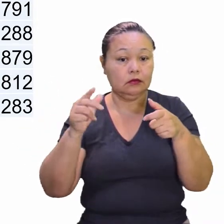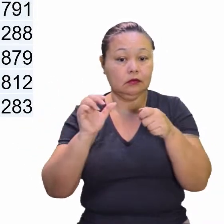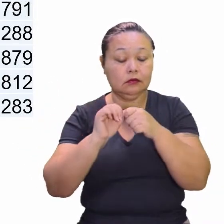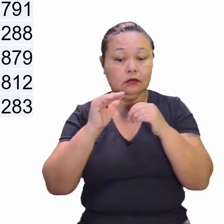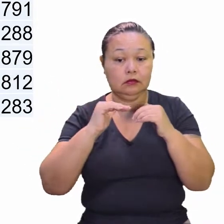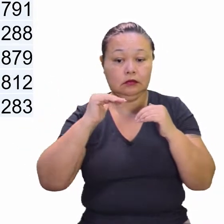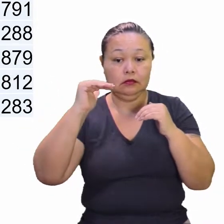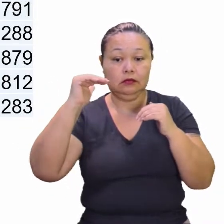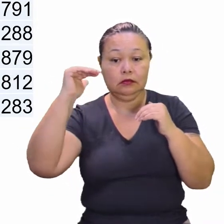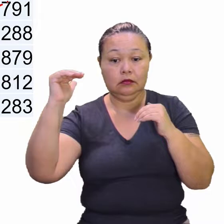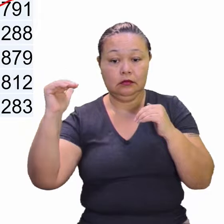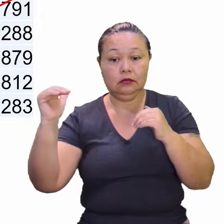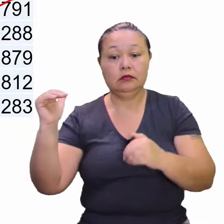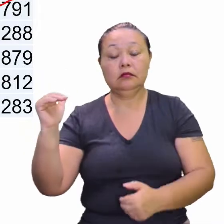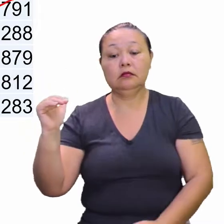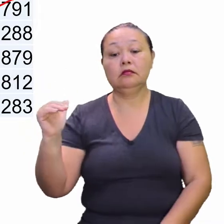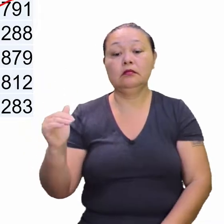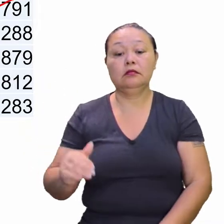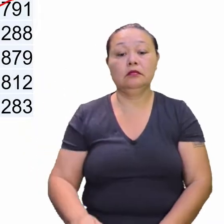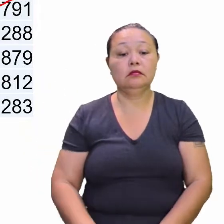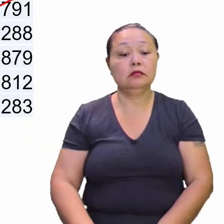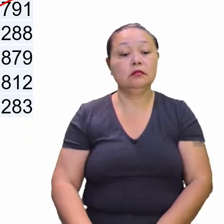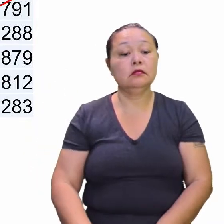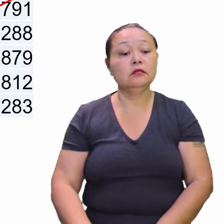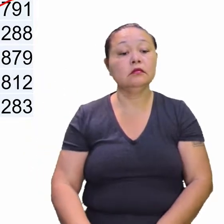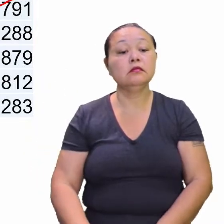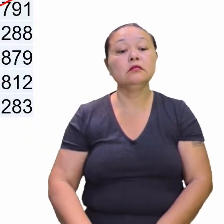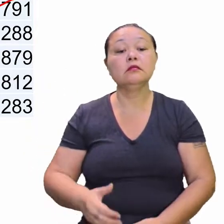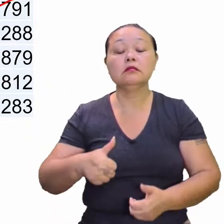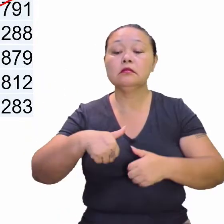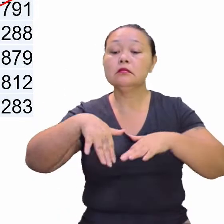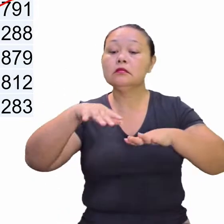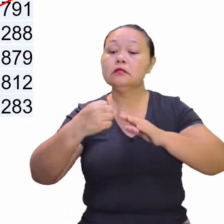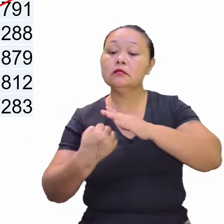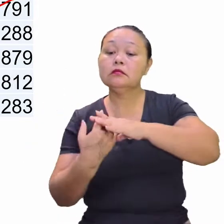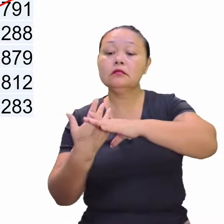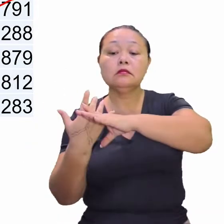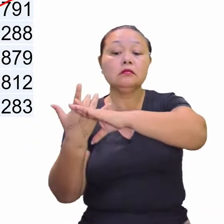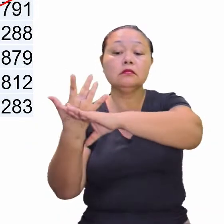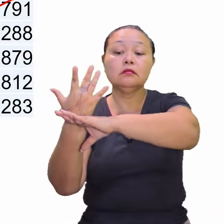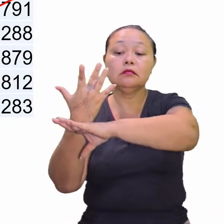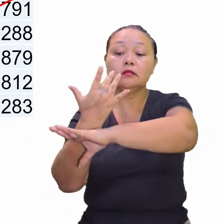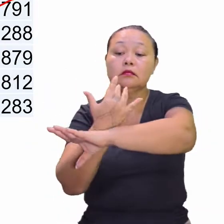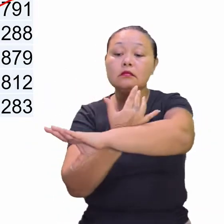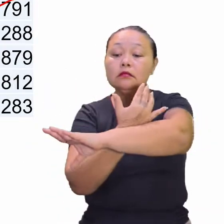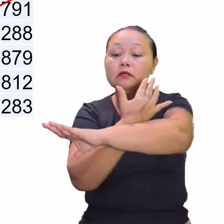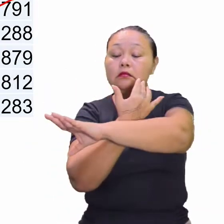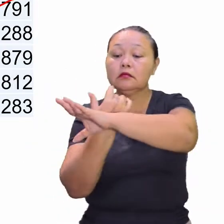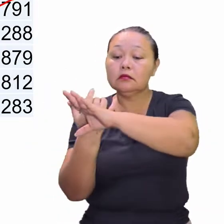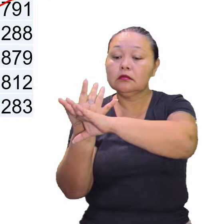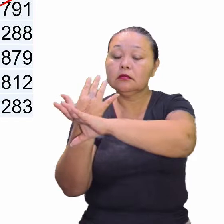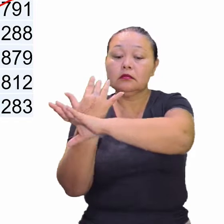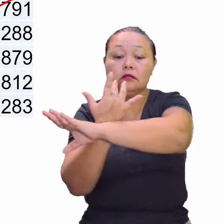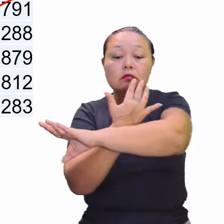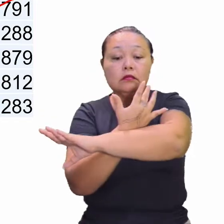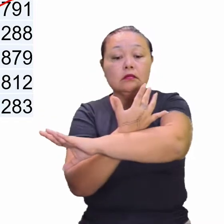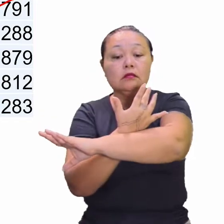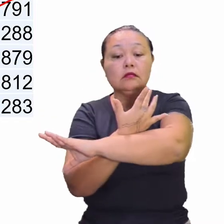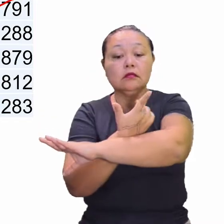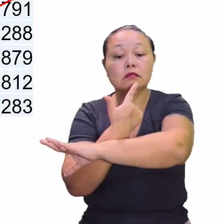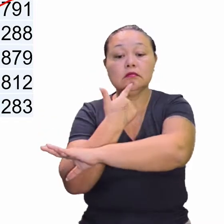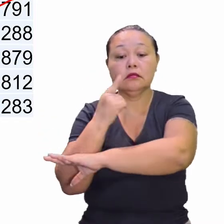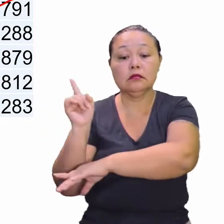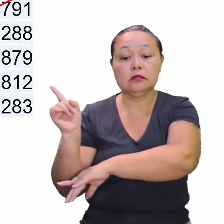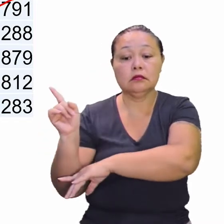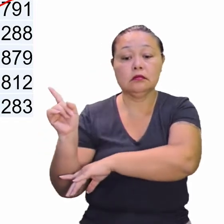Só subindo. Beleza? Muito bem. Pastagens plantadas. Pastagem plantada, vou